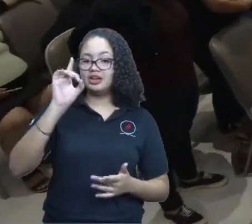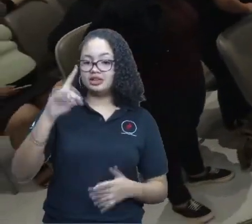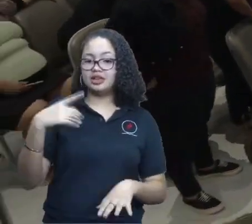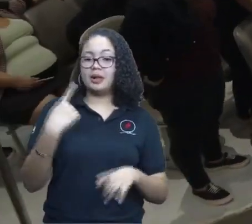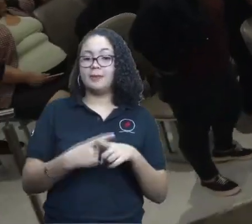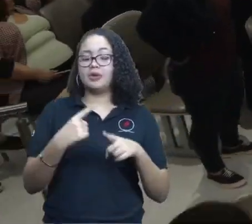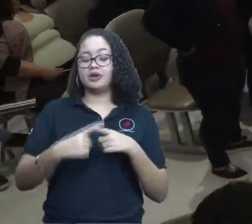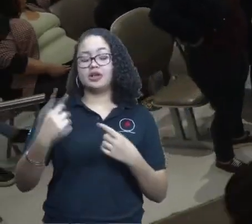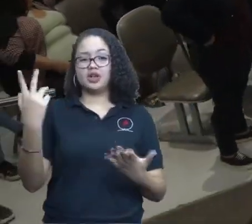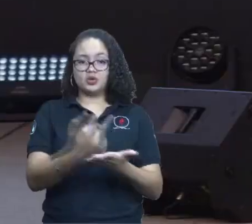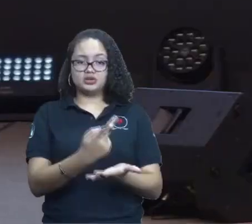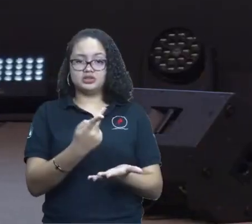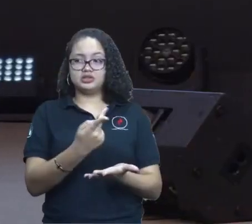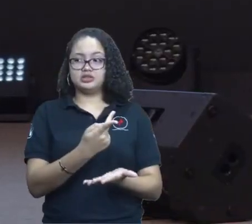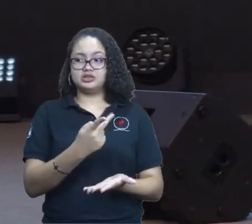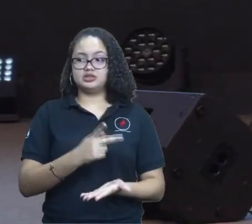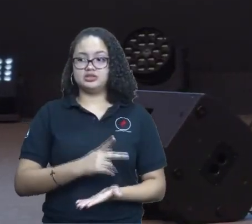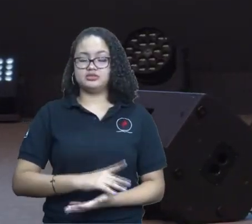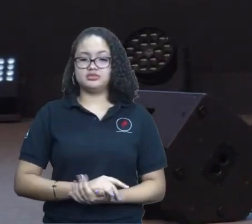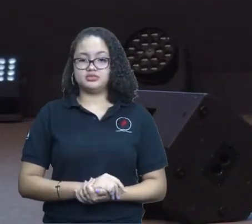isso que vai acontecer